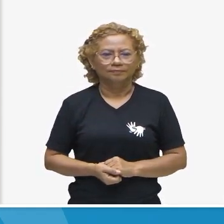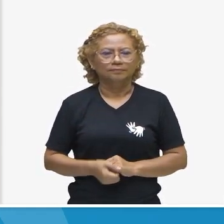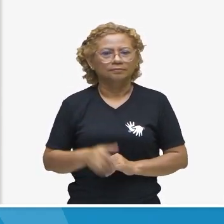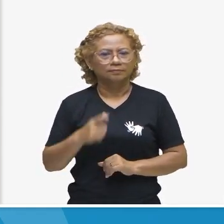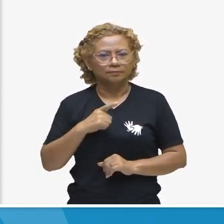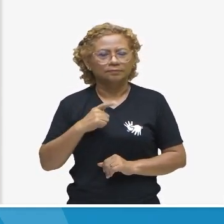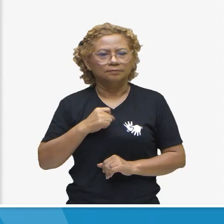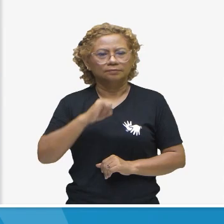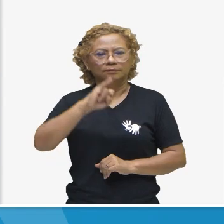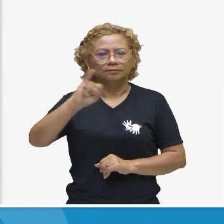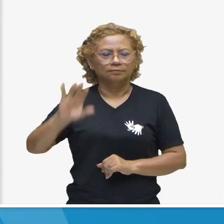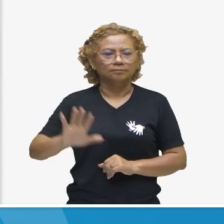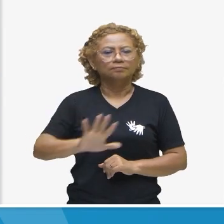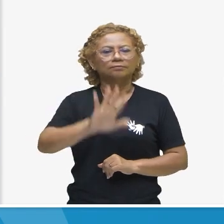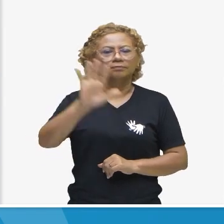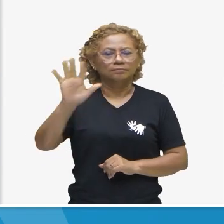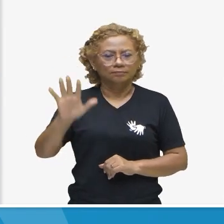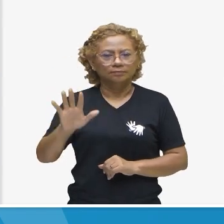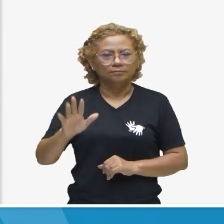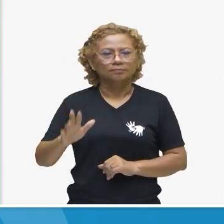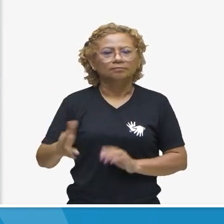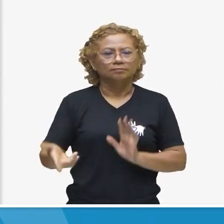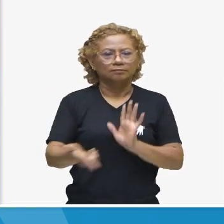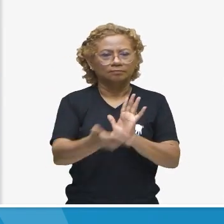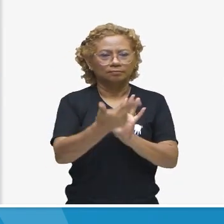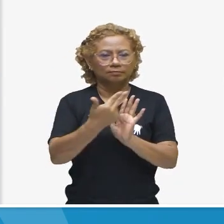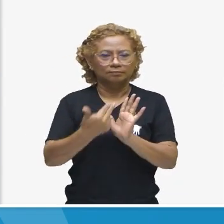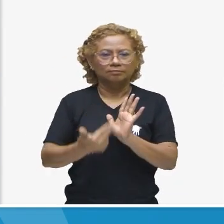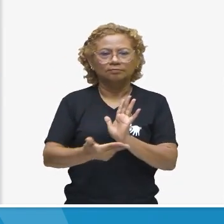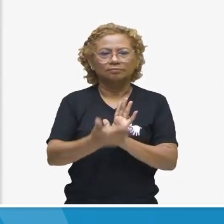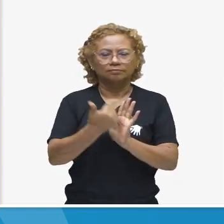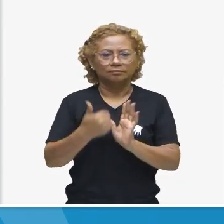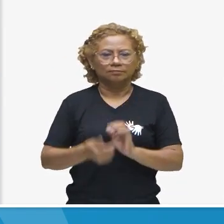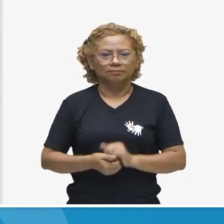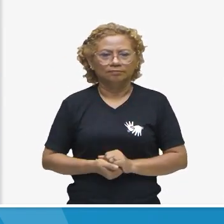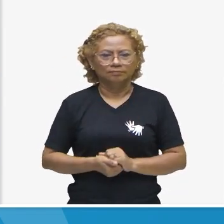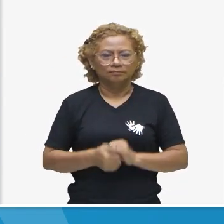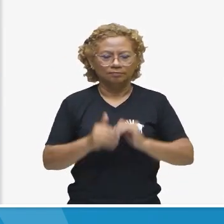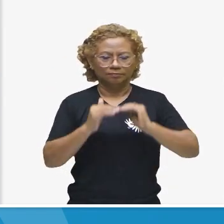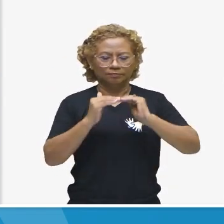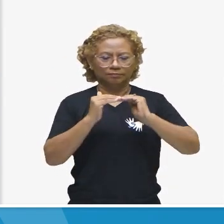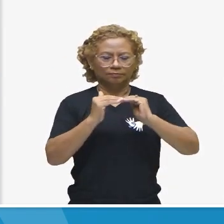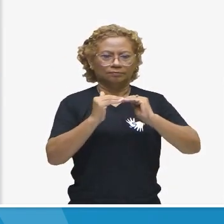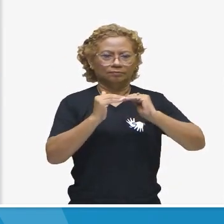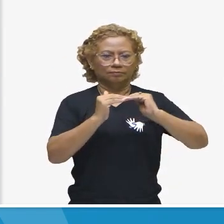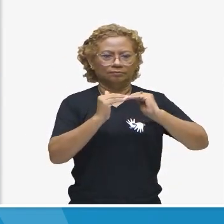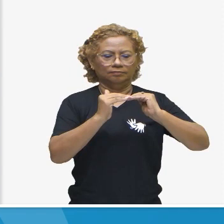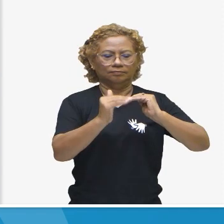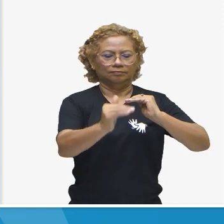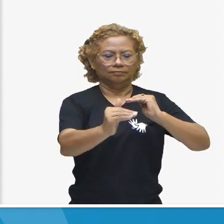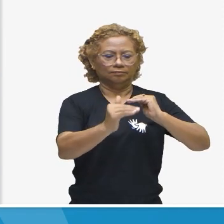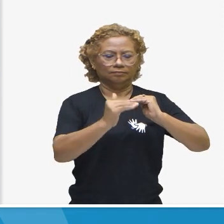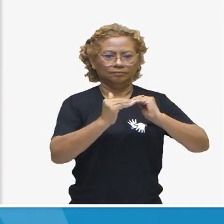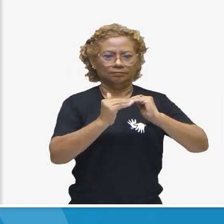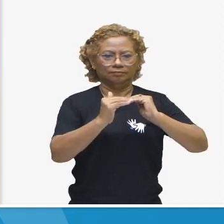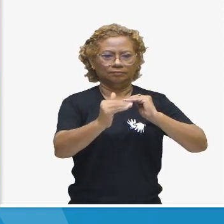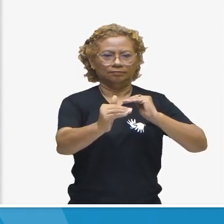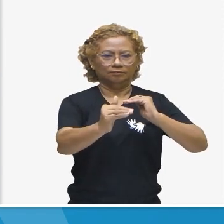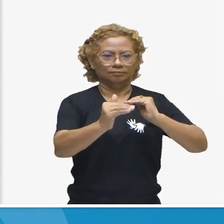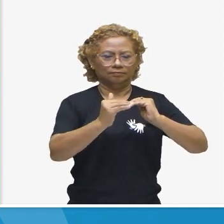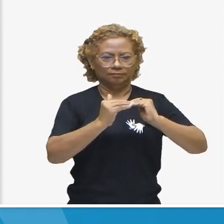de uma figura sobre um plano. Vejam, até o momento nós conversávamos